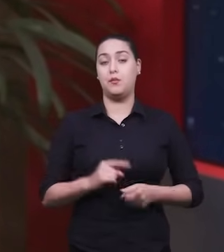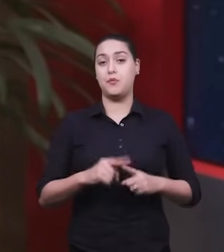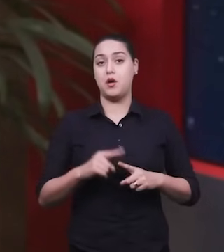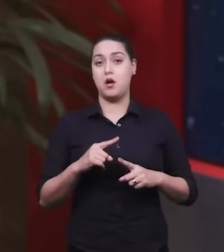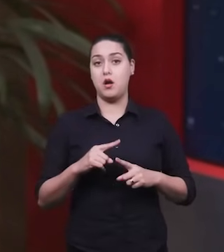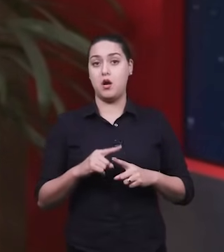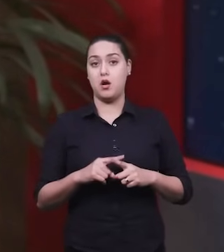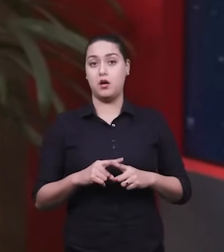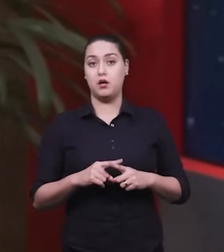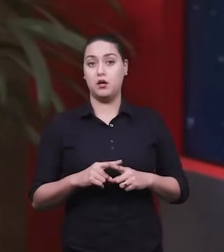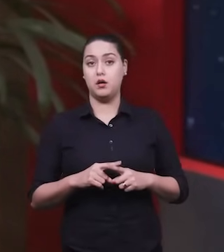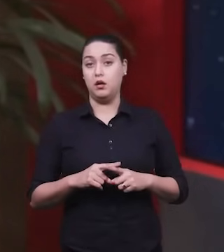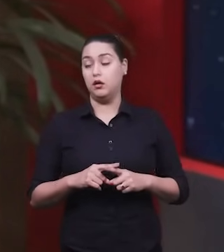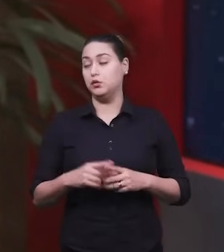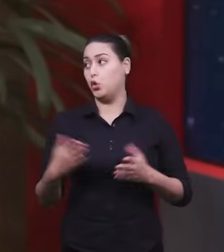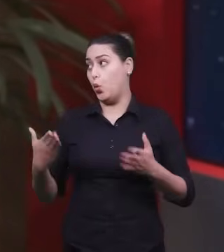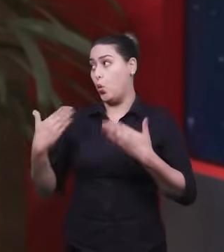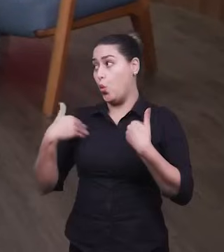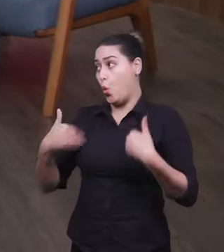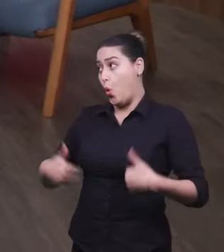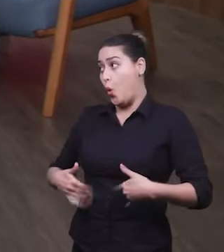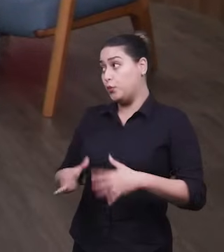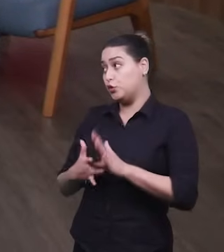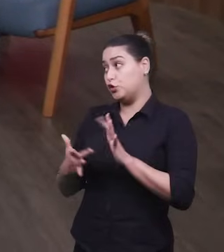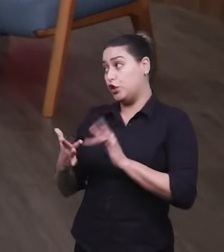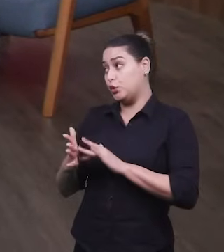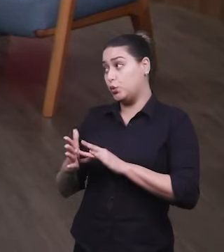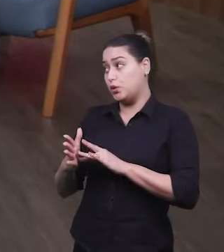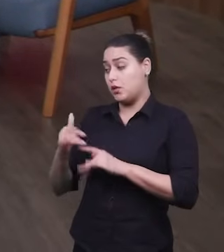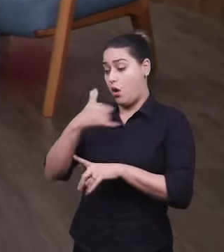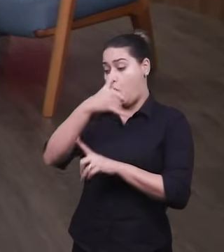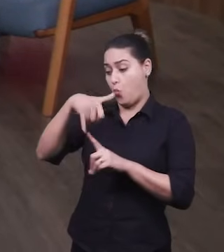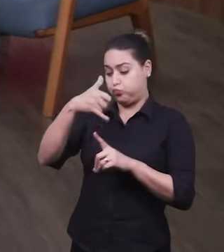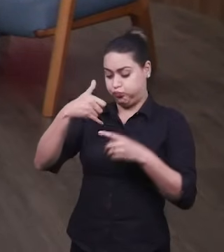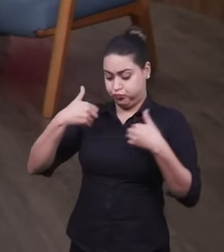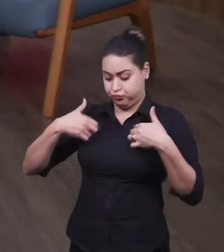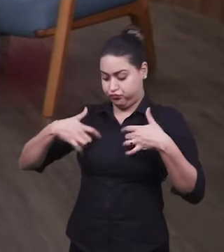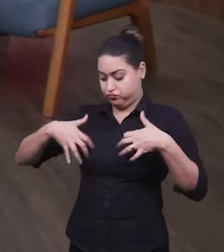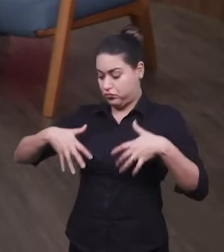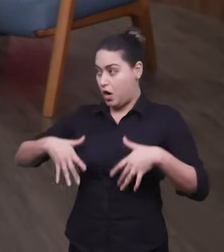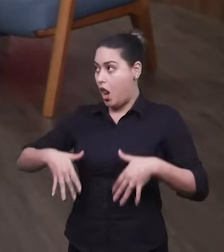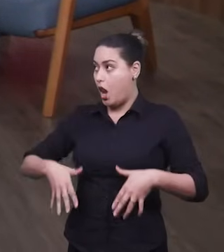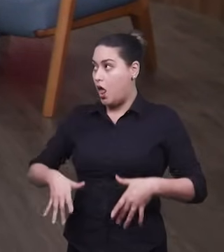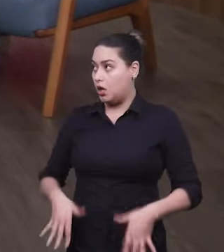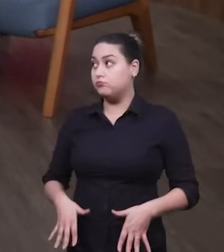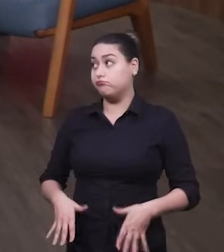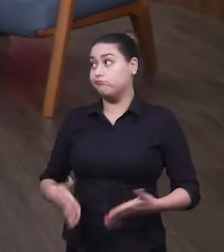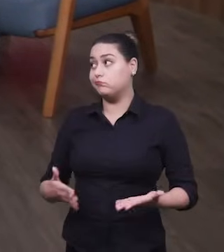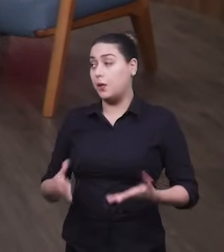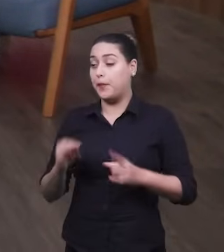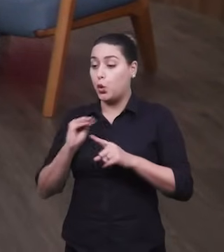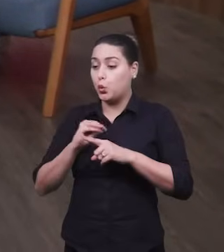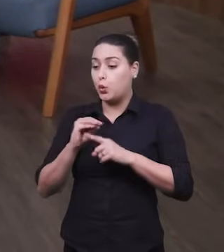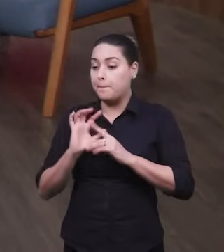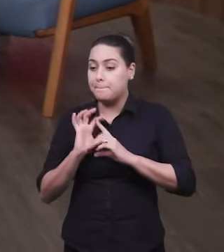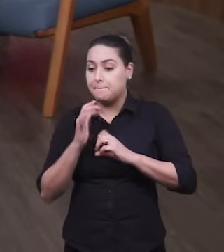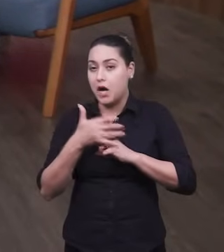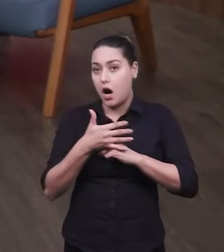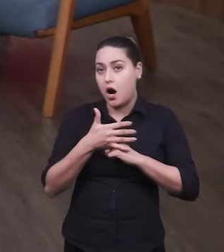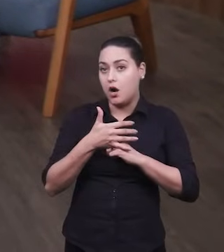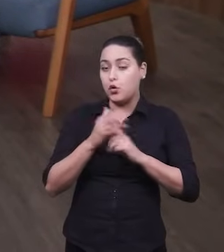unguento preservava... Tanto é que o corpo de Jesus, né, foi ungido, né? As mulheres Exatamente. levaram unguento, né?